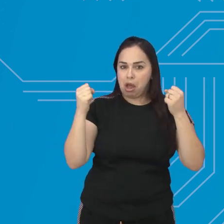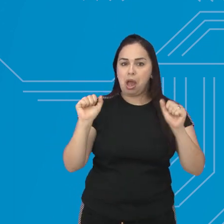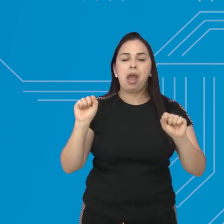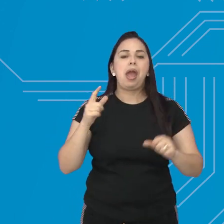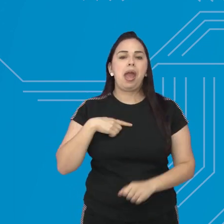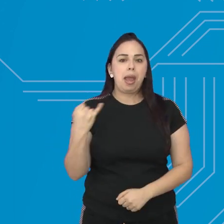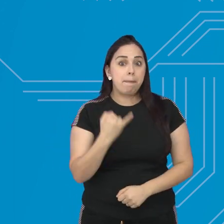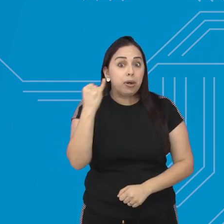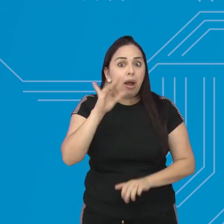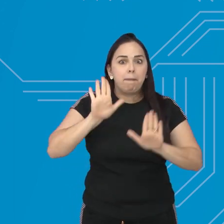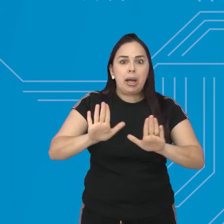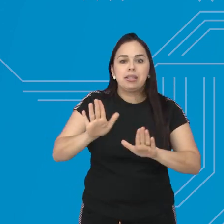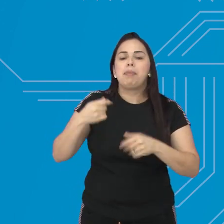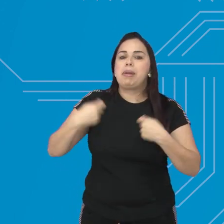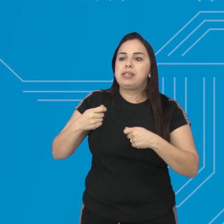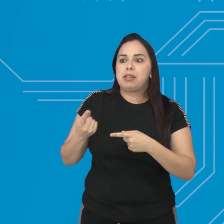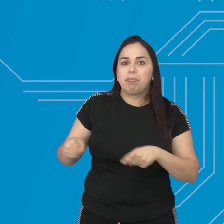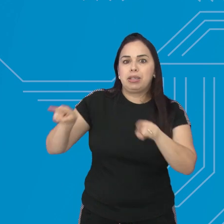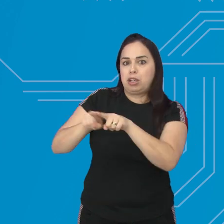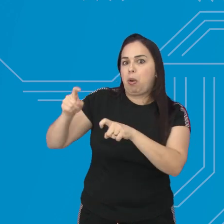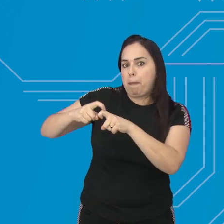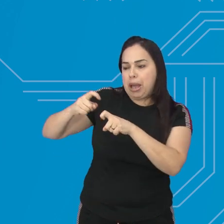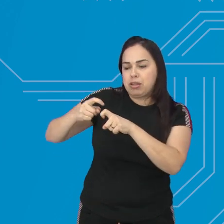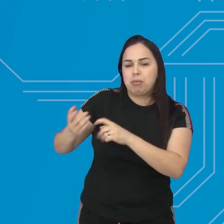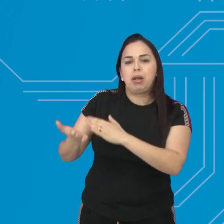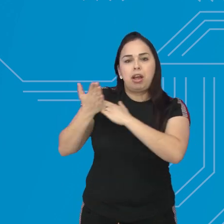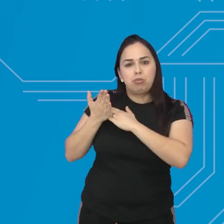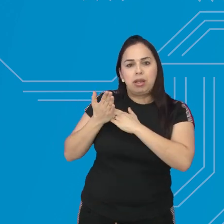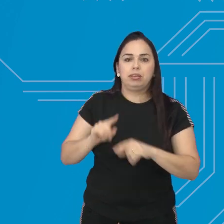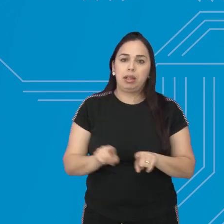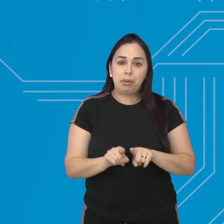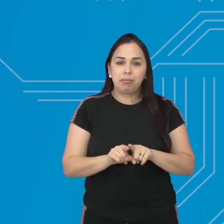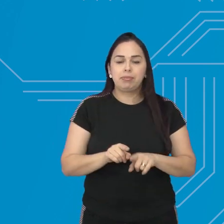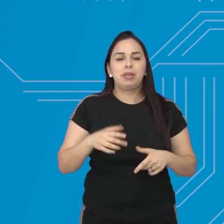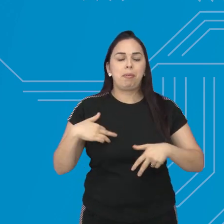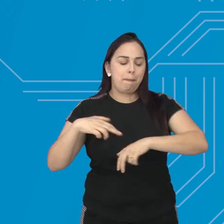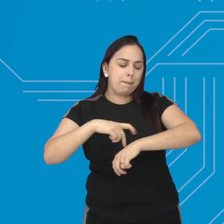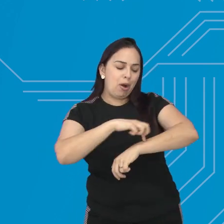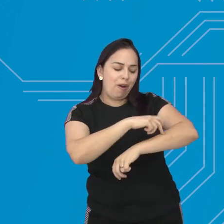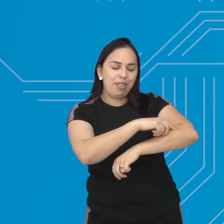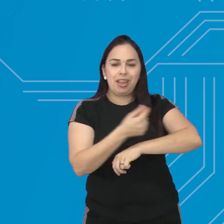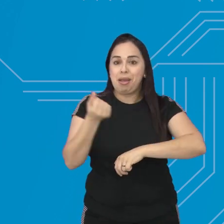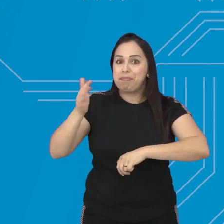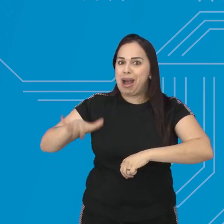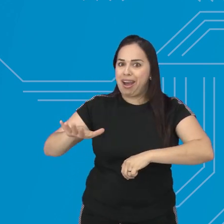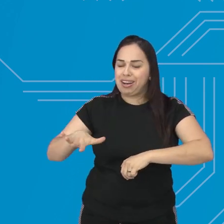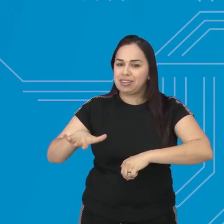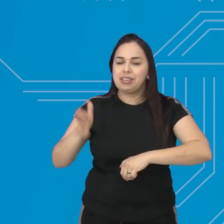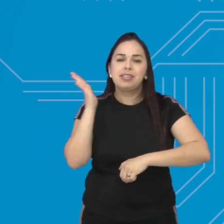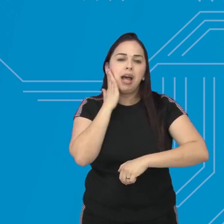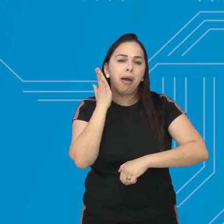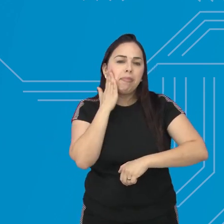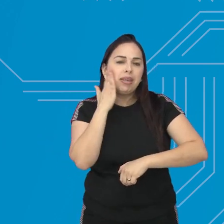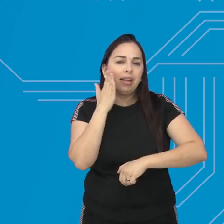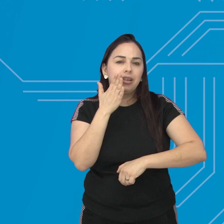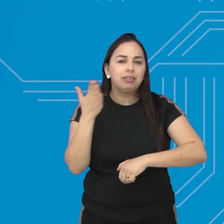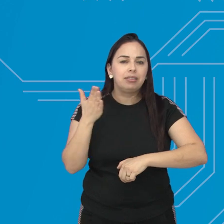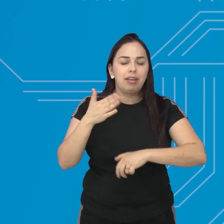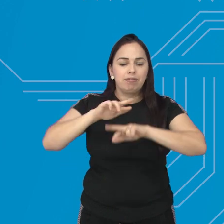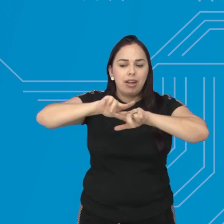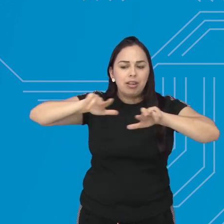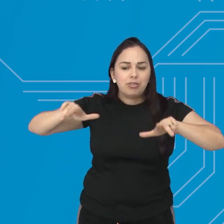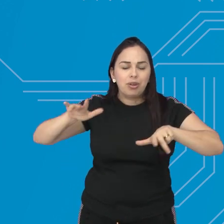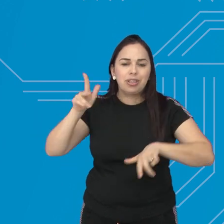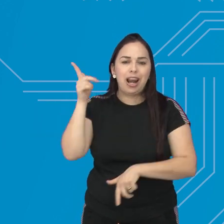atividades físicas, mas com o apoio de um especialista, viu? Para evitar problemas e acidentes. Também vamos te deixar na moda e sem pesar no